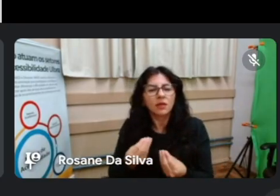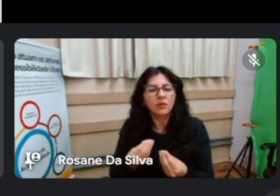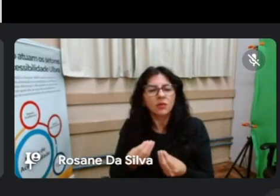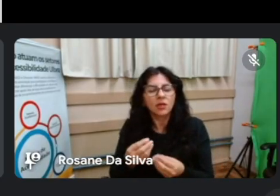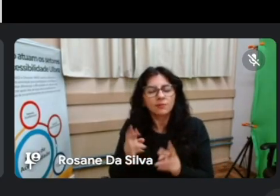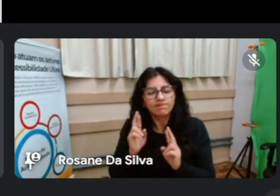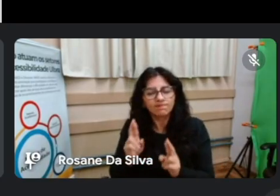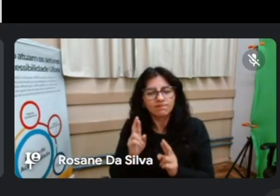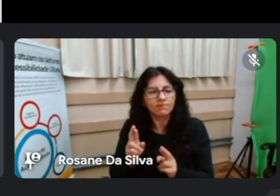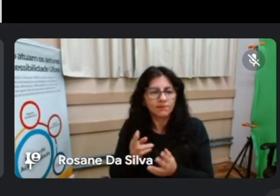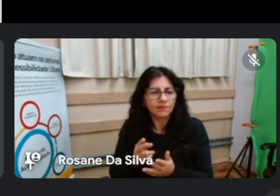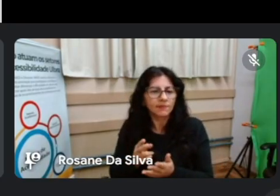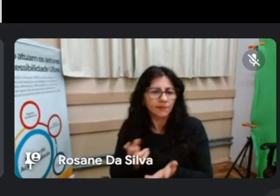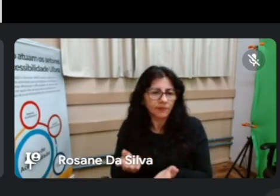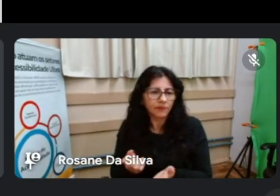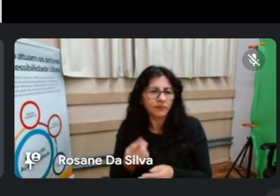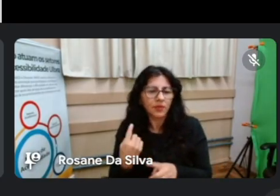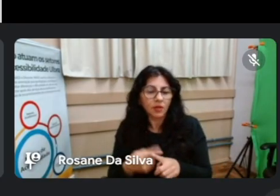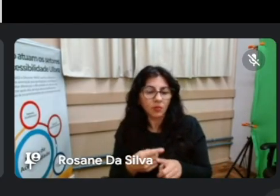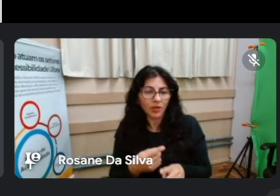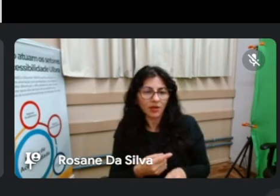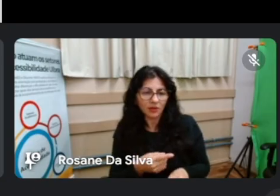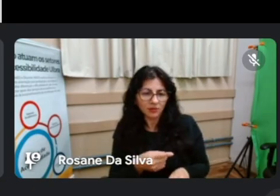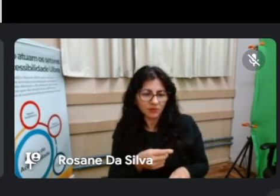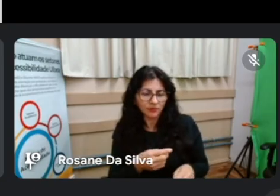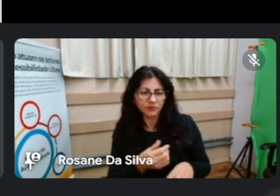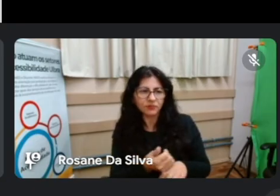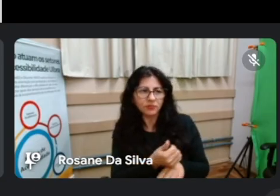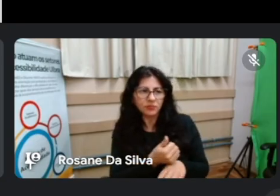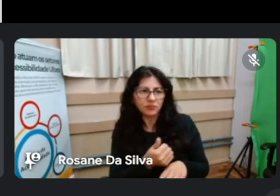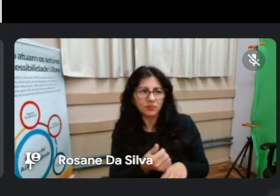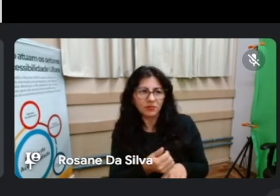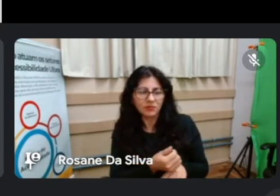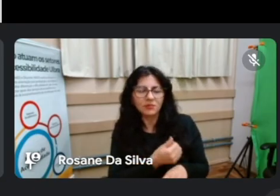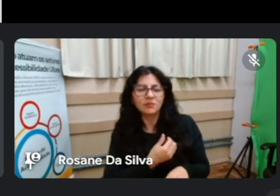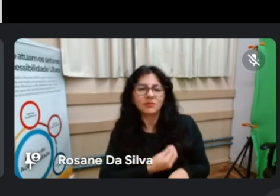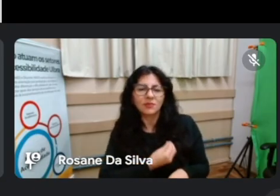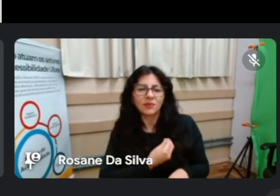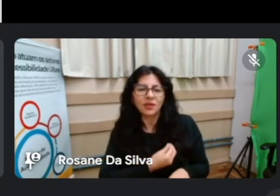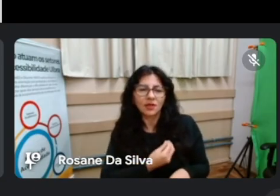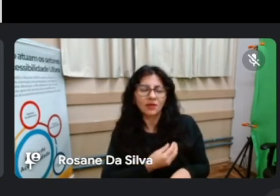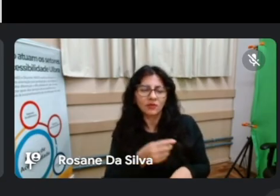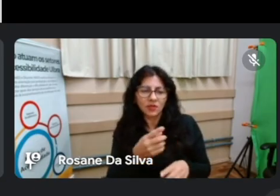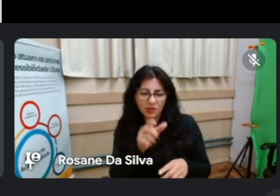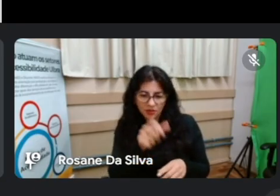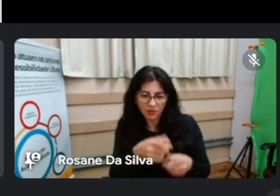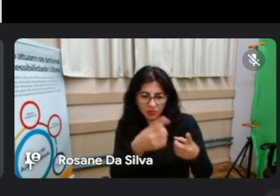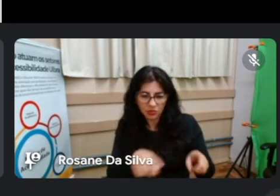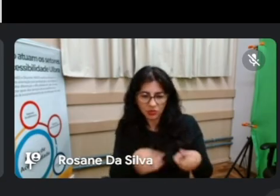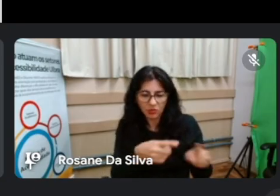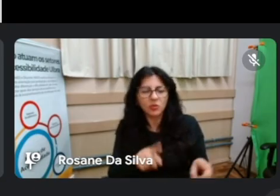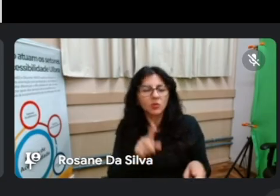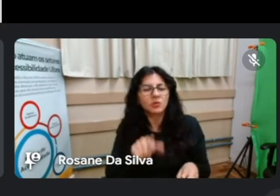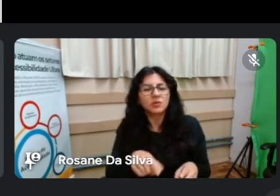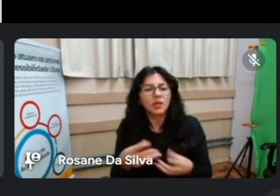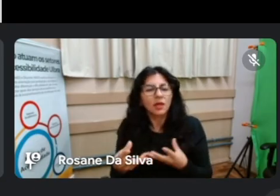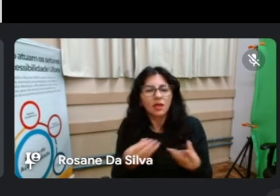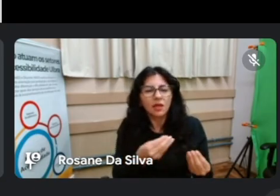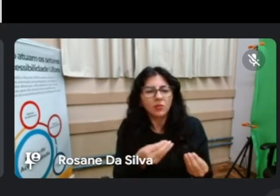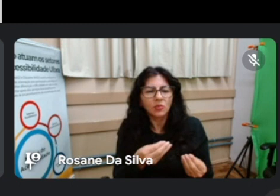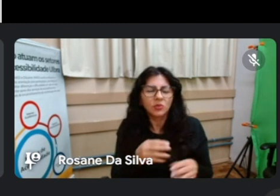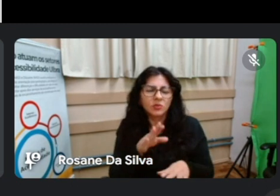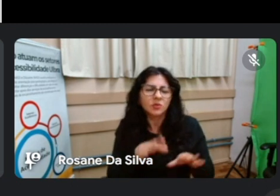assim porque a vida do músico como eu falei vou tentar explicitar um pouco mais é muito precarizada em